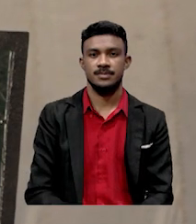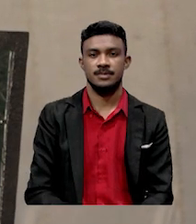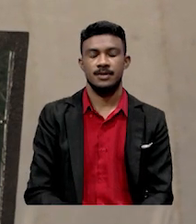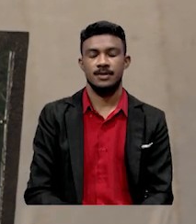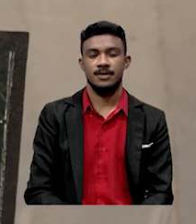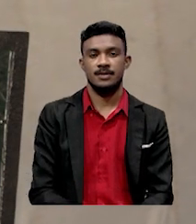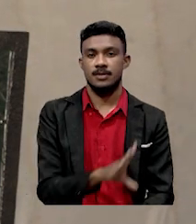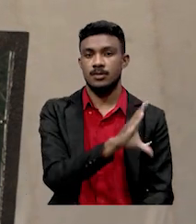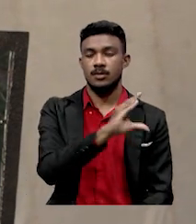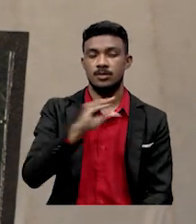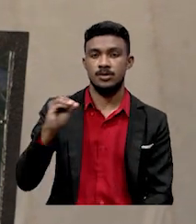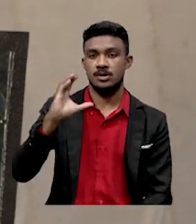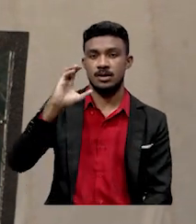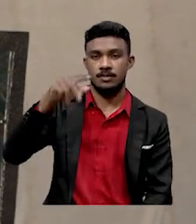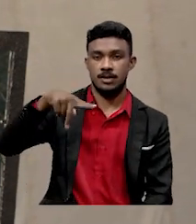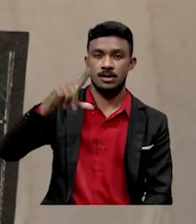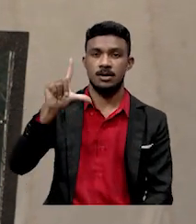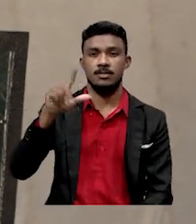nomeou CPLP e